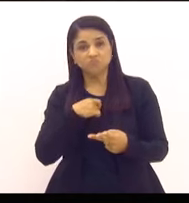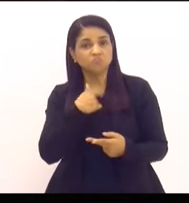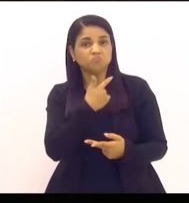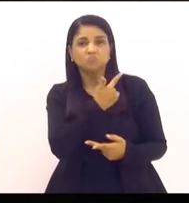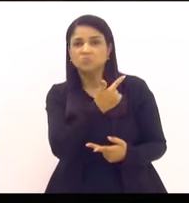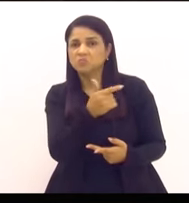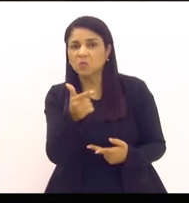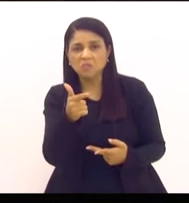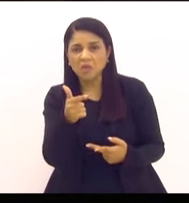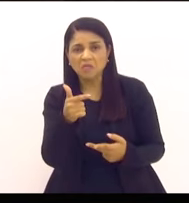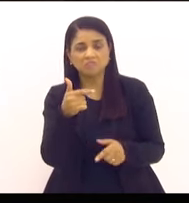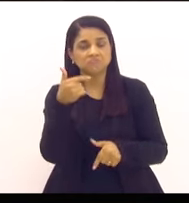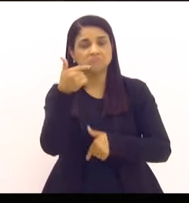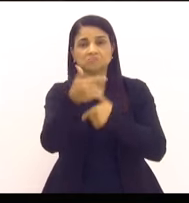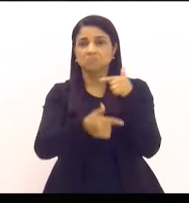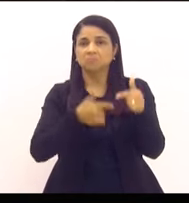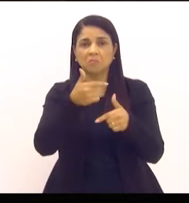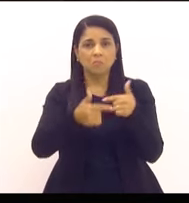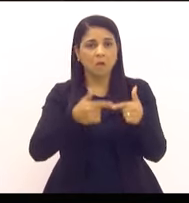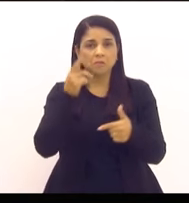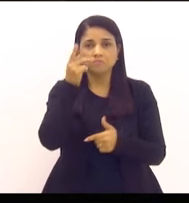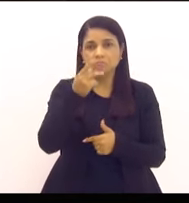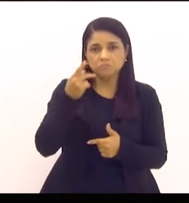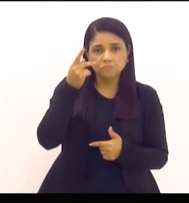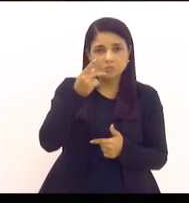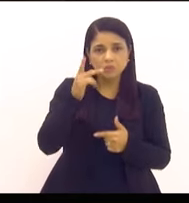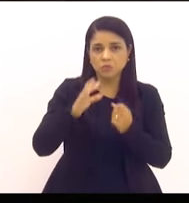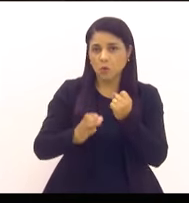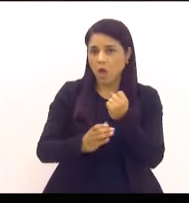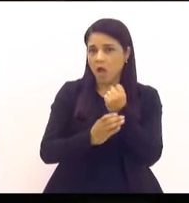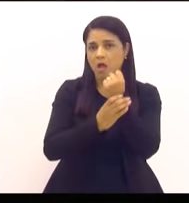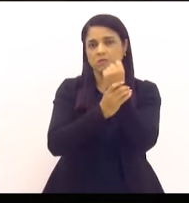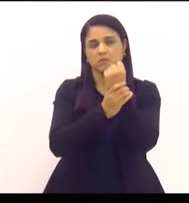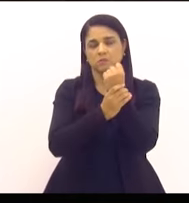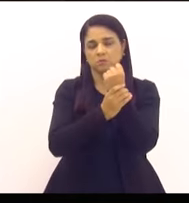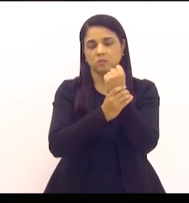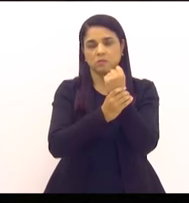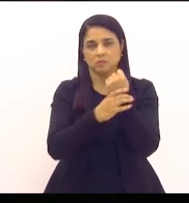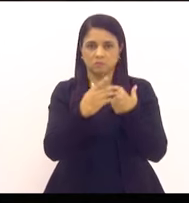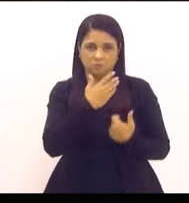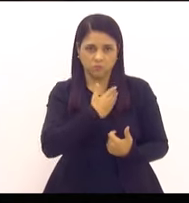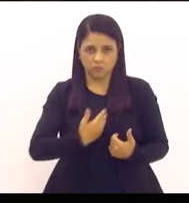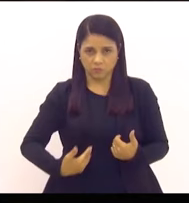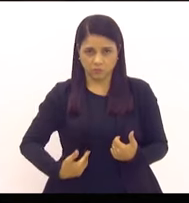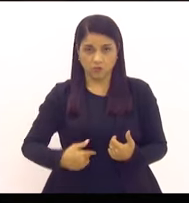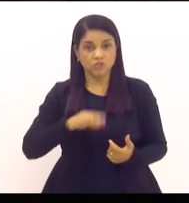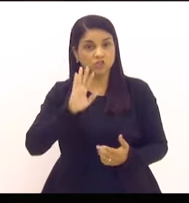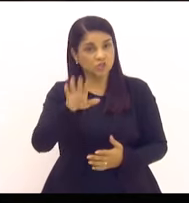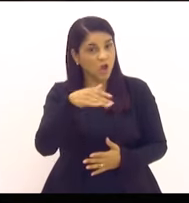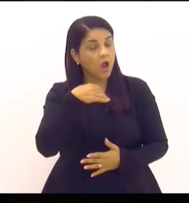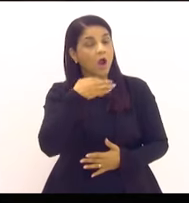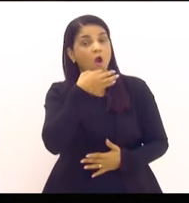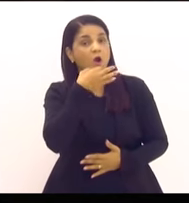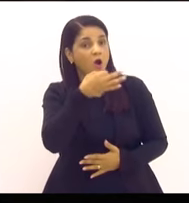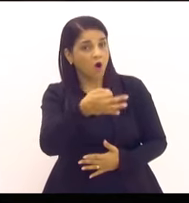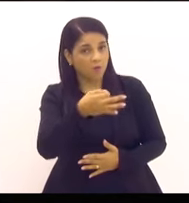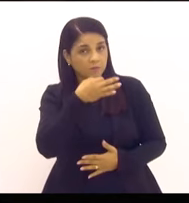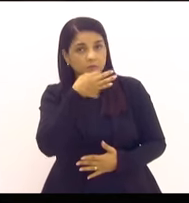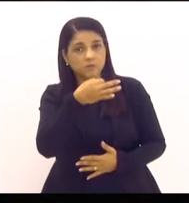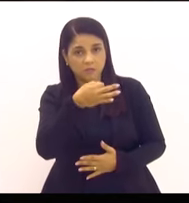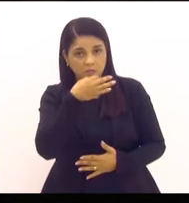trabalhos políticos em relação à segurança pública. Já opinei aqui,